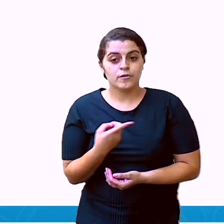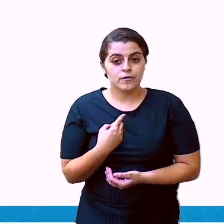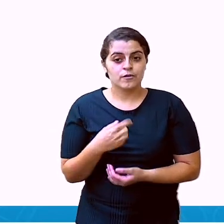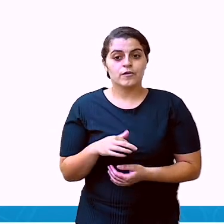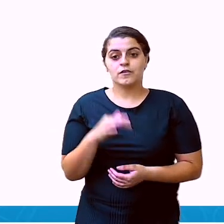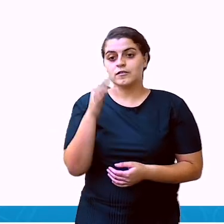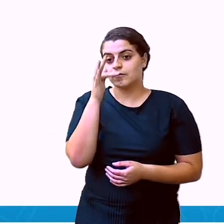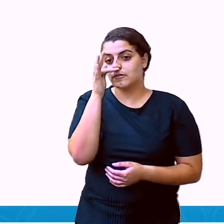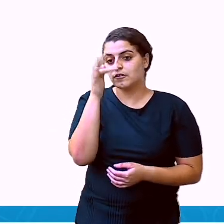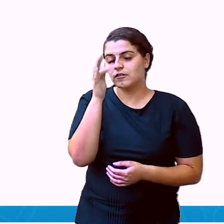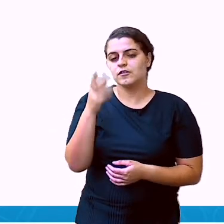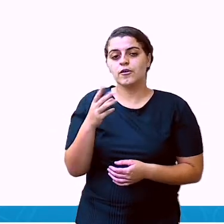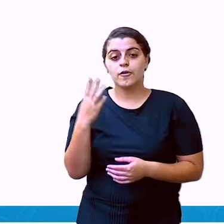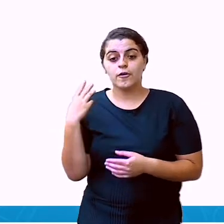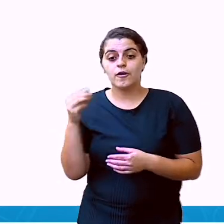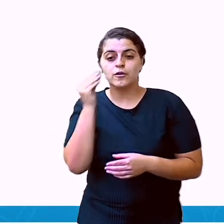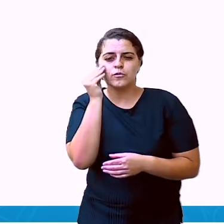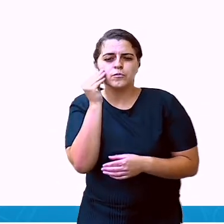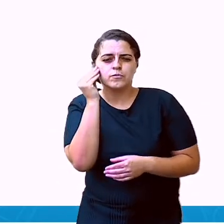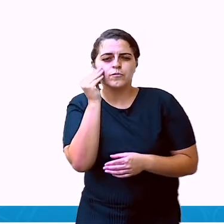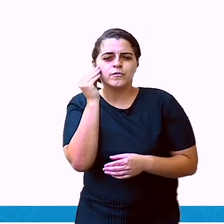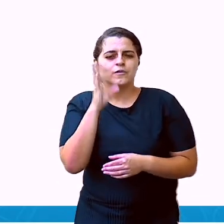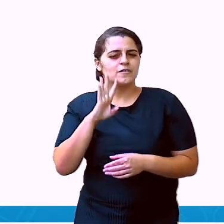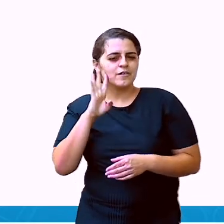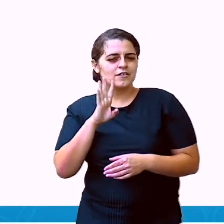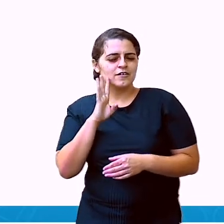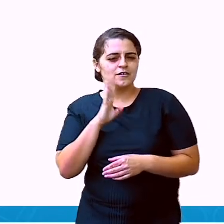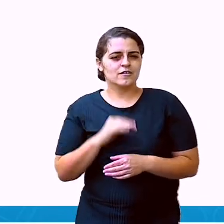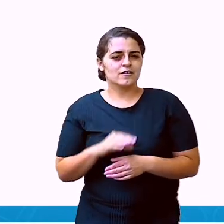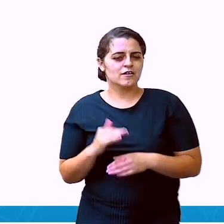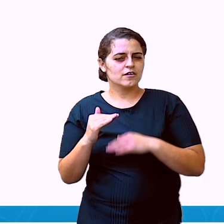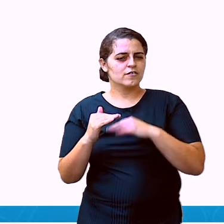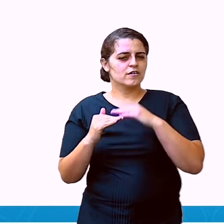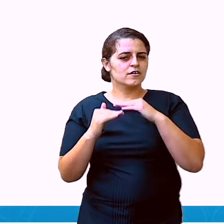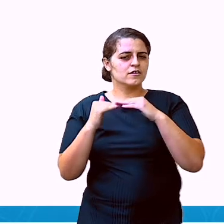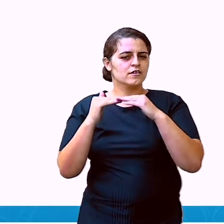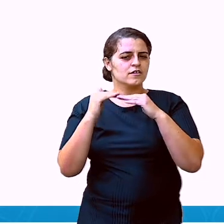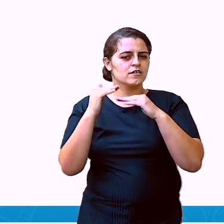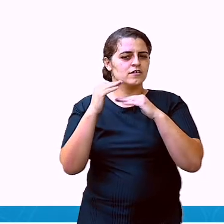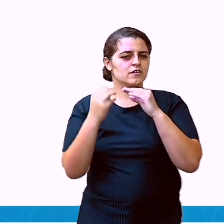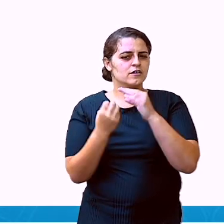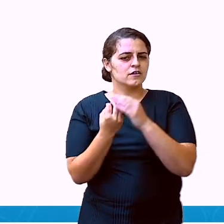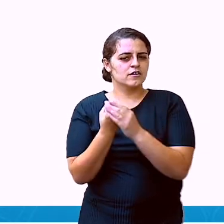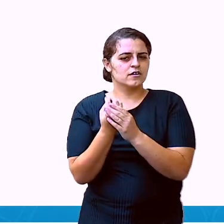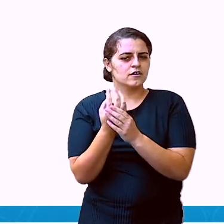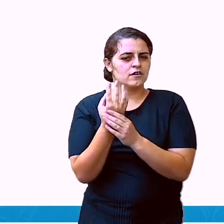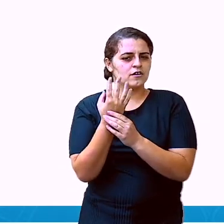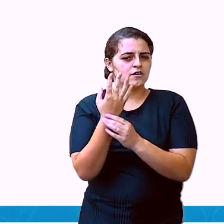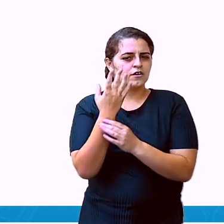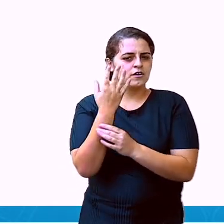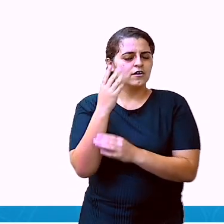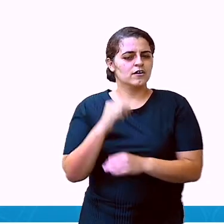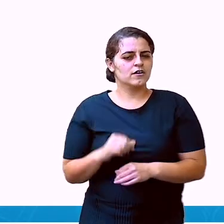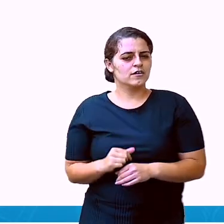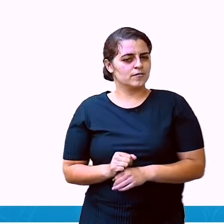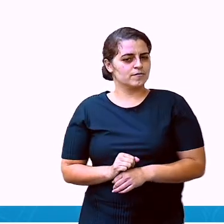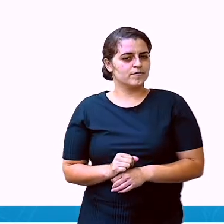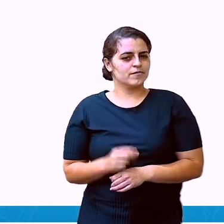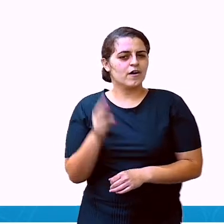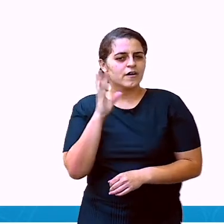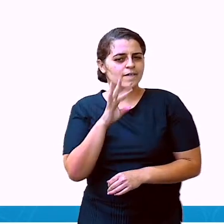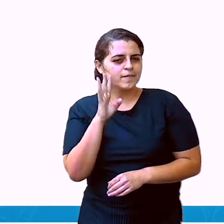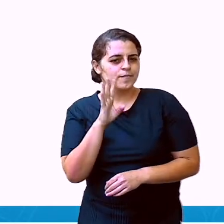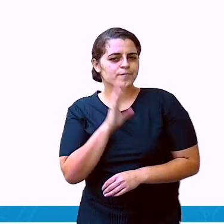planta, o nosso experimento continua crescendo cada vez